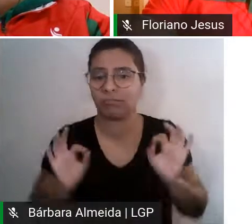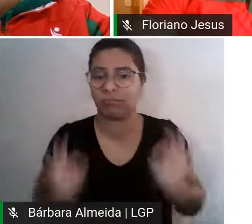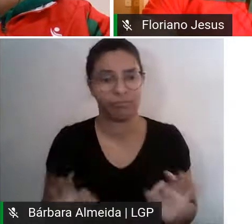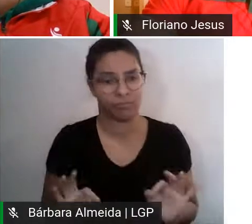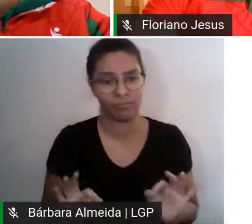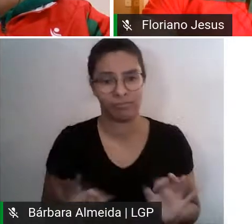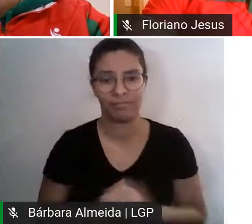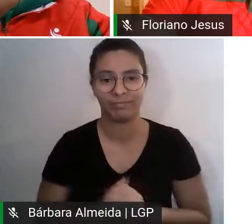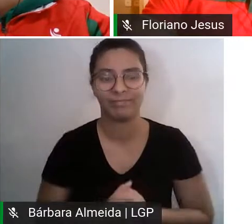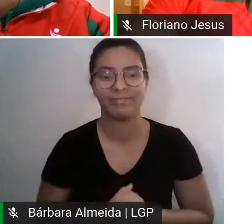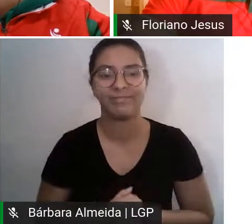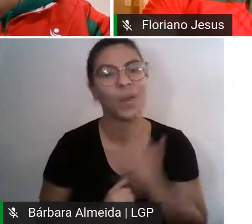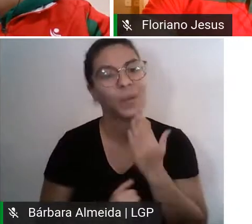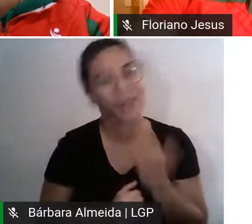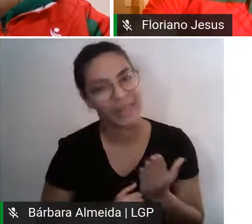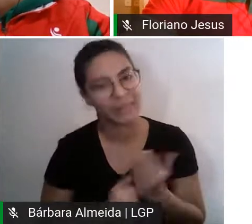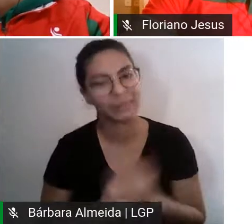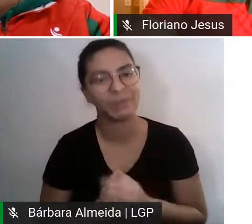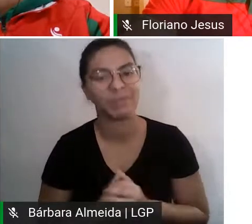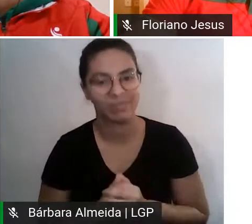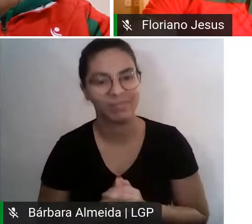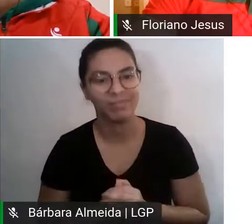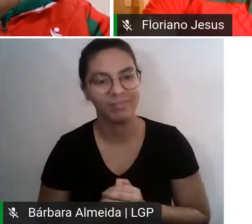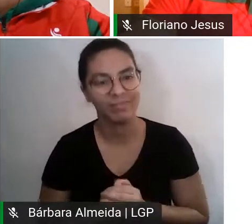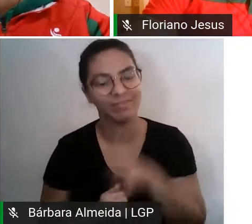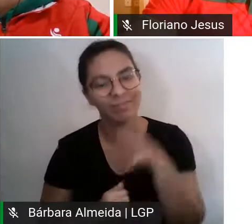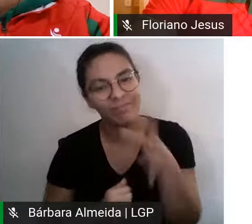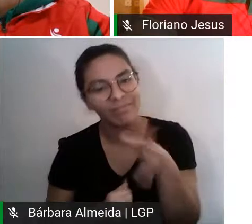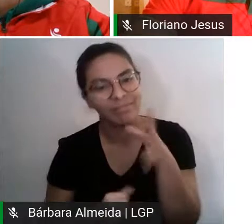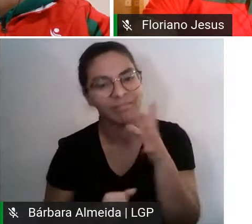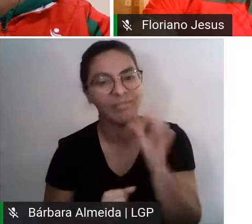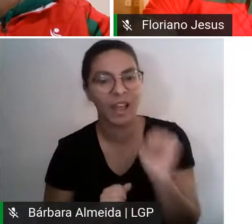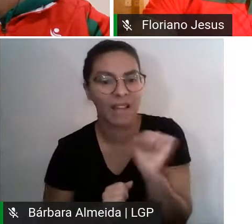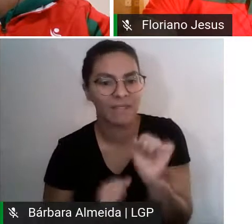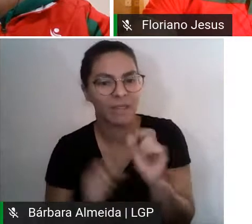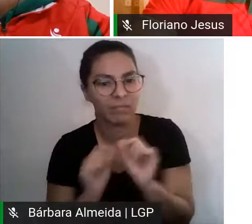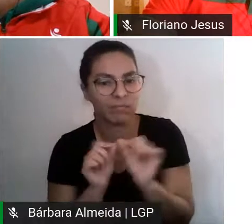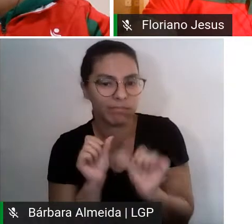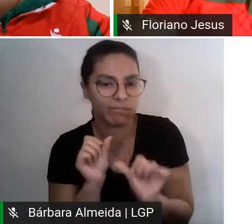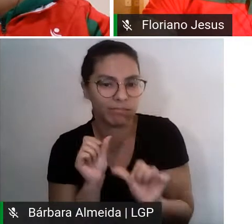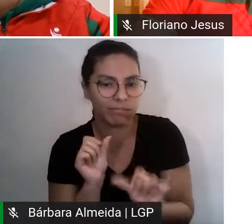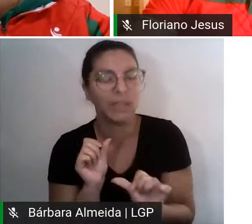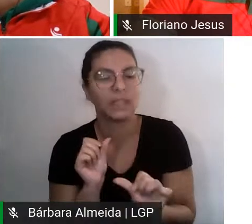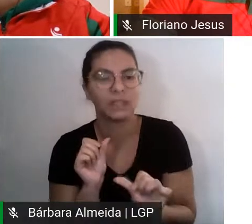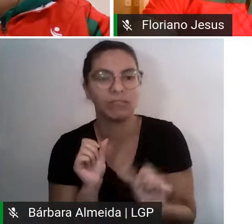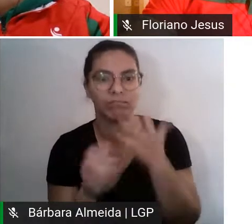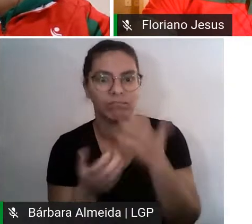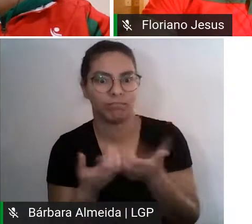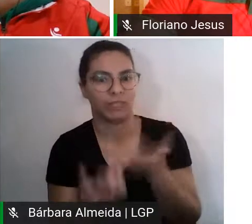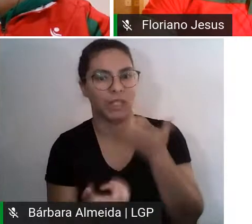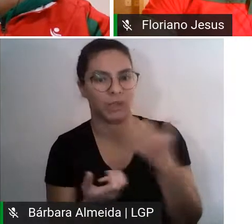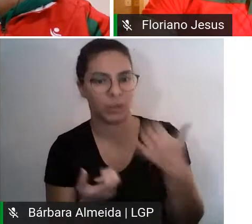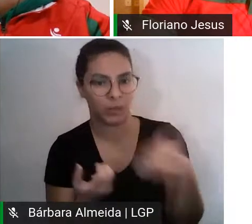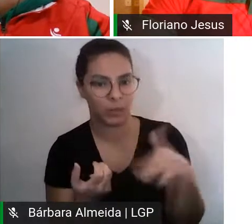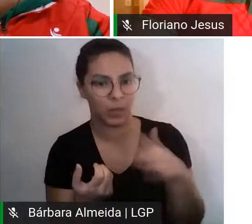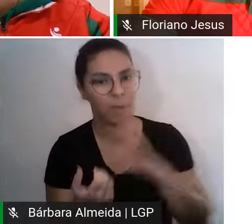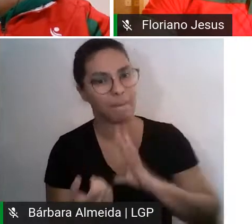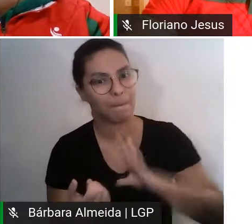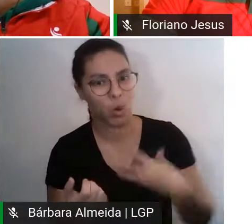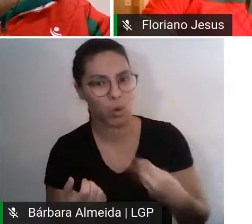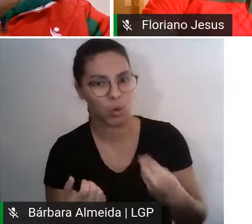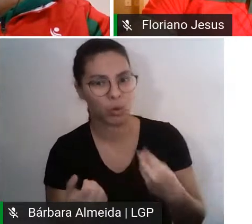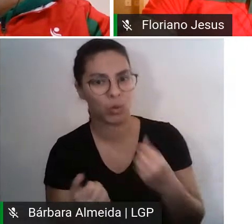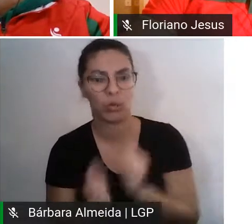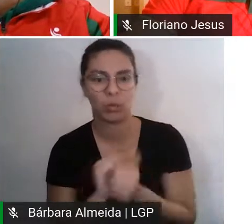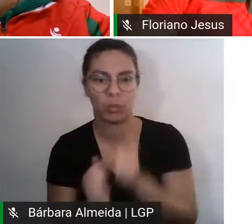Muito bem, obrigada. Uma mensagem sem dúvida relevante neste mundo do desporto para pessoas